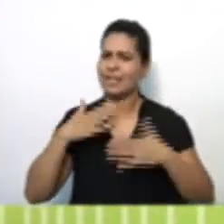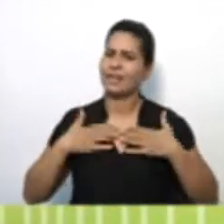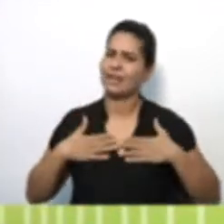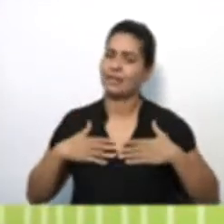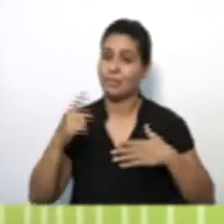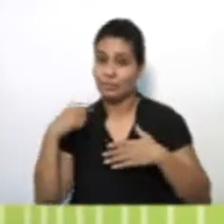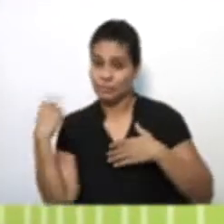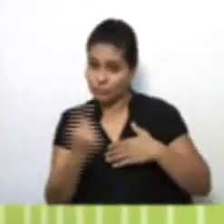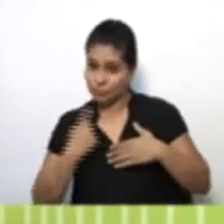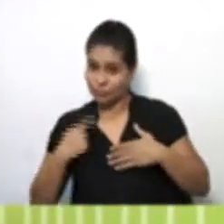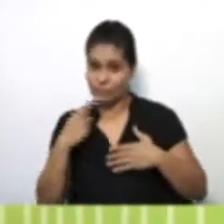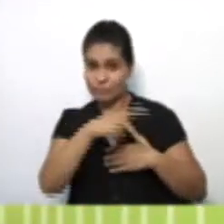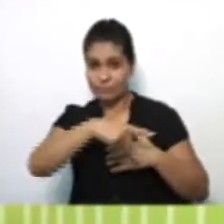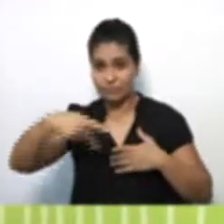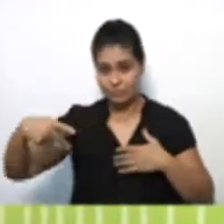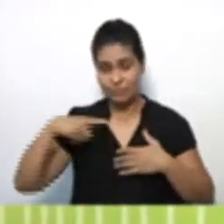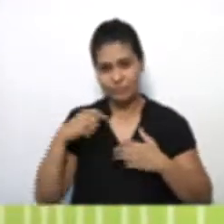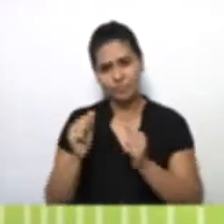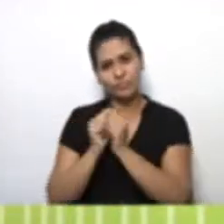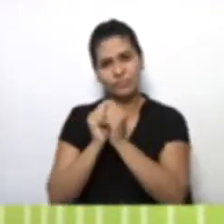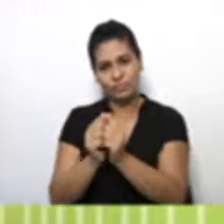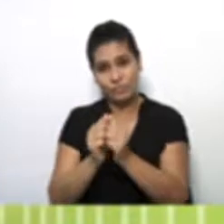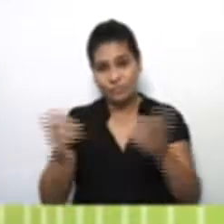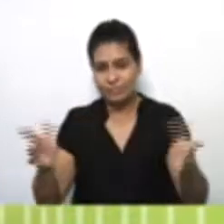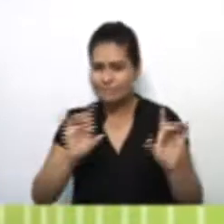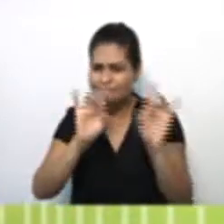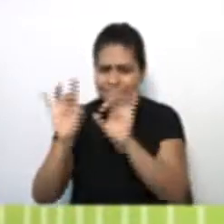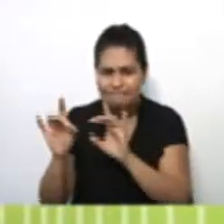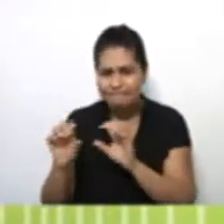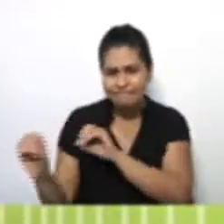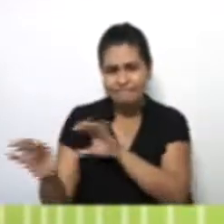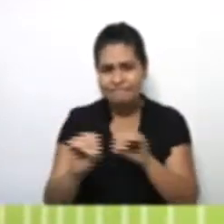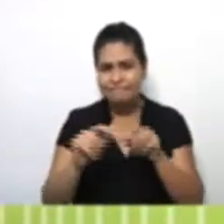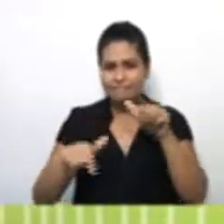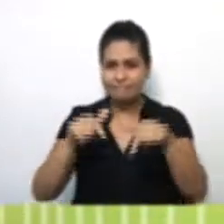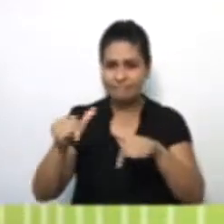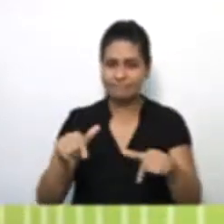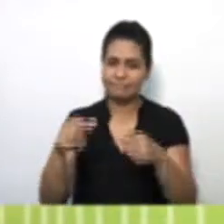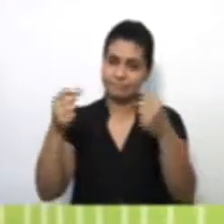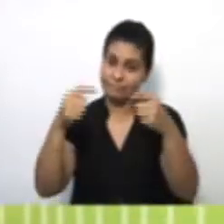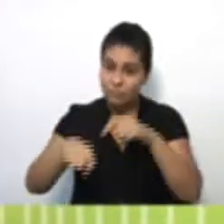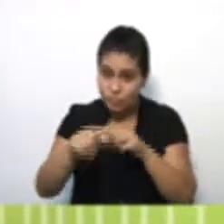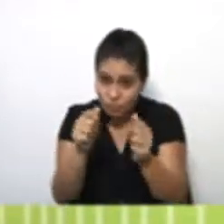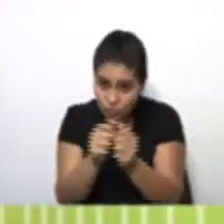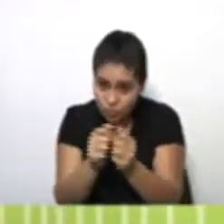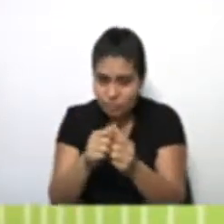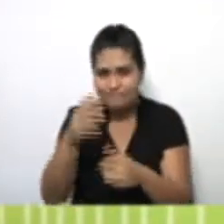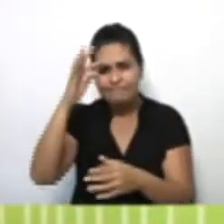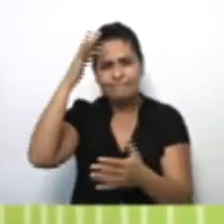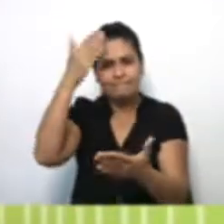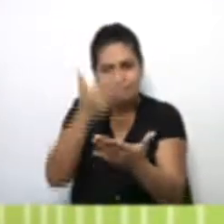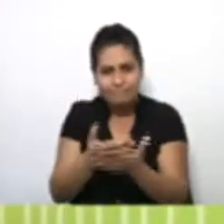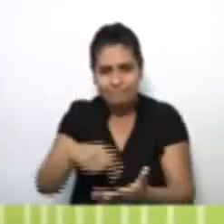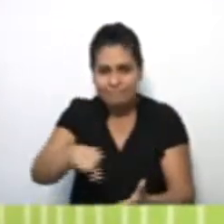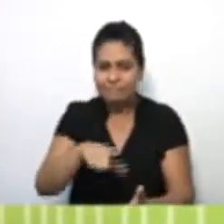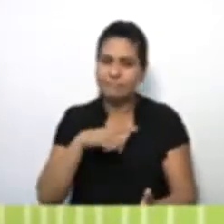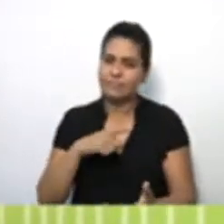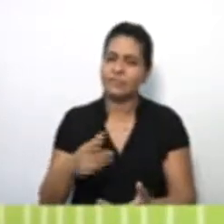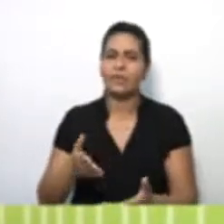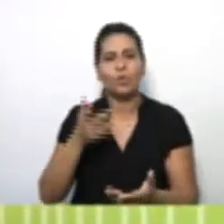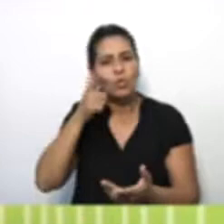Tenha muita calma, que nós, eu, professor Everton, estamos aqui especialmente para trabalhar esse assunto com você, e eu tenho certeza que você sairá